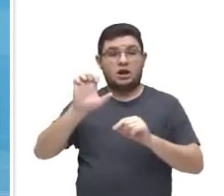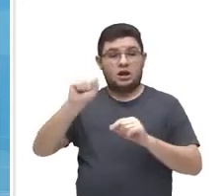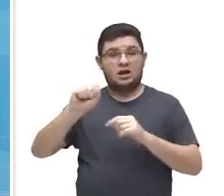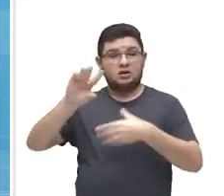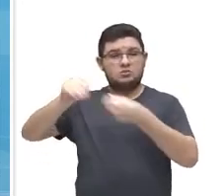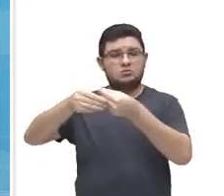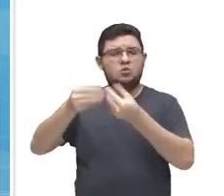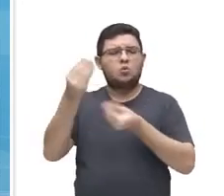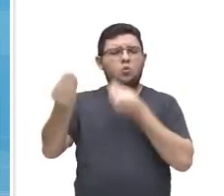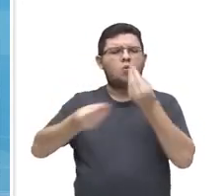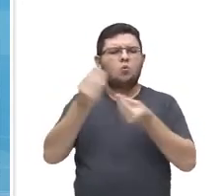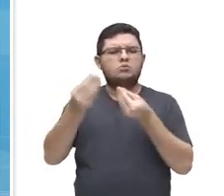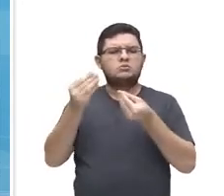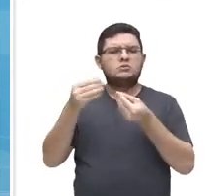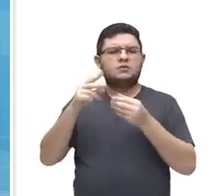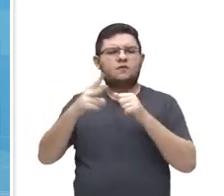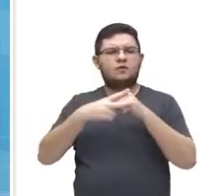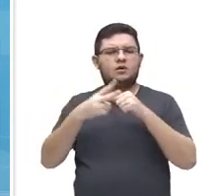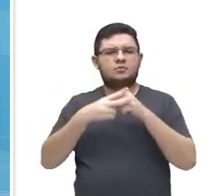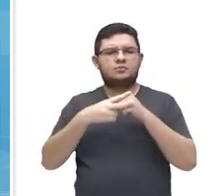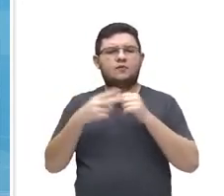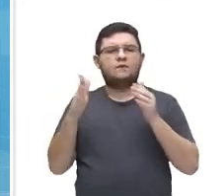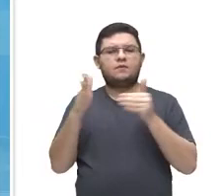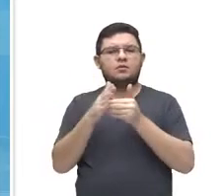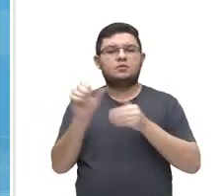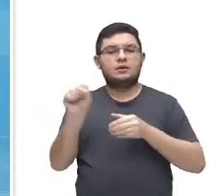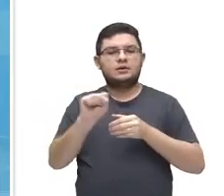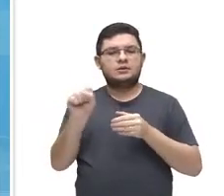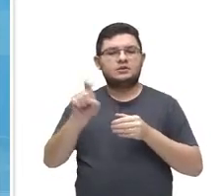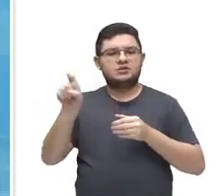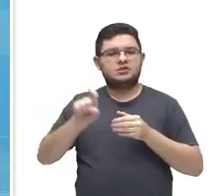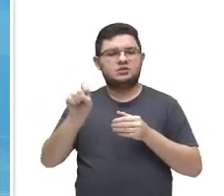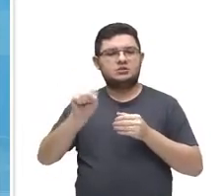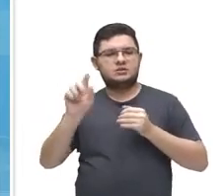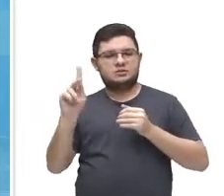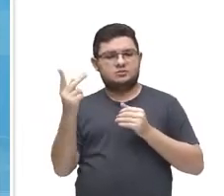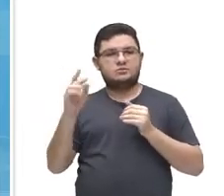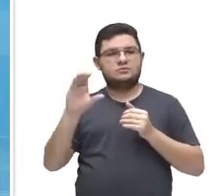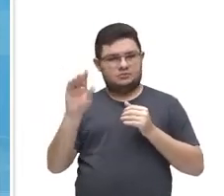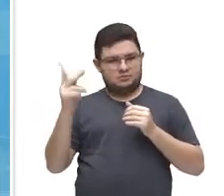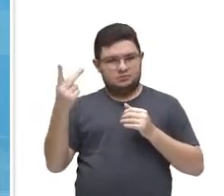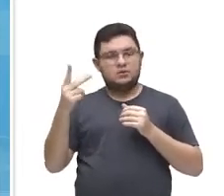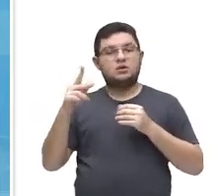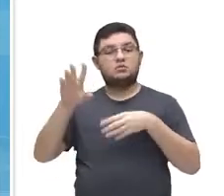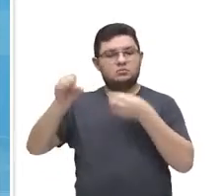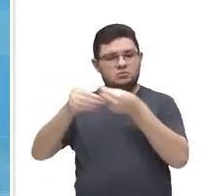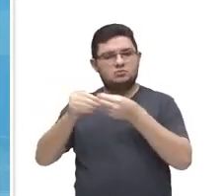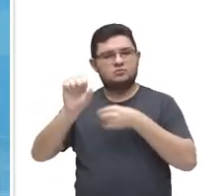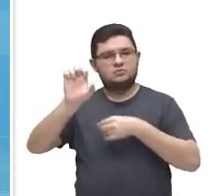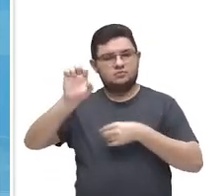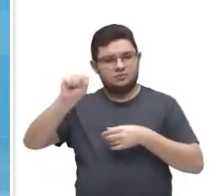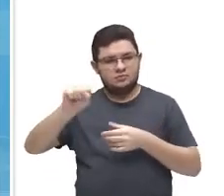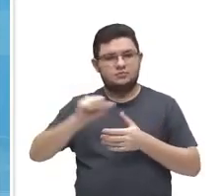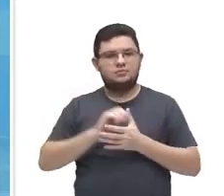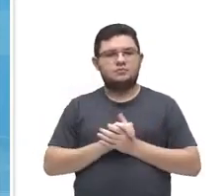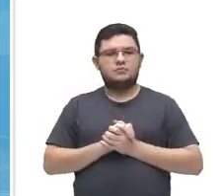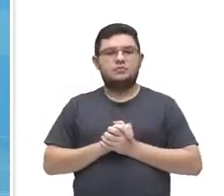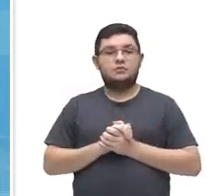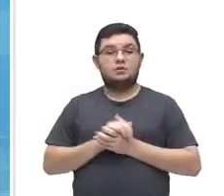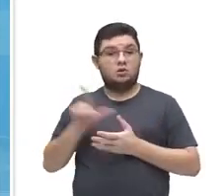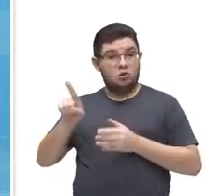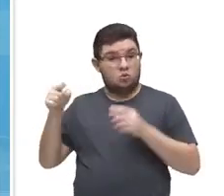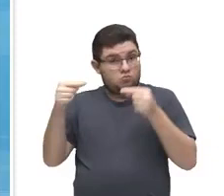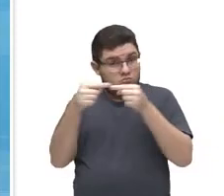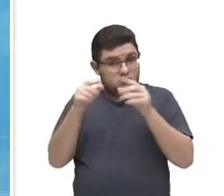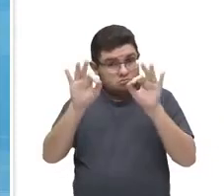terminados em SS, X, SH e CH. Também anotem aí essa informação, tá? Então, conjugado com terceira pessoa do